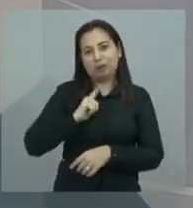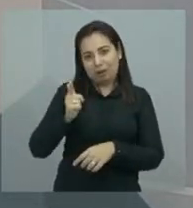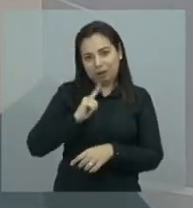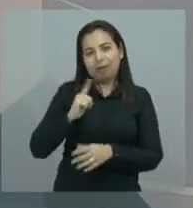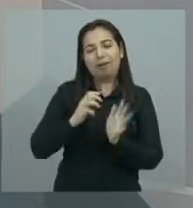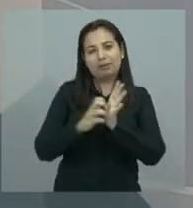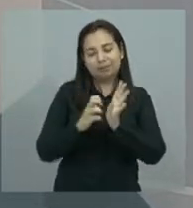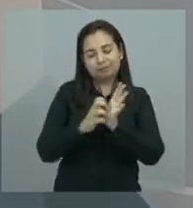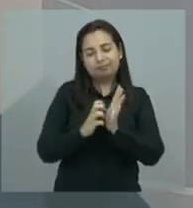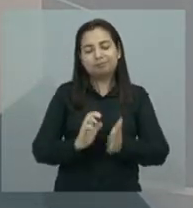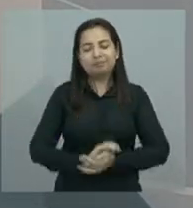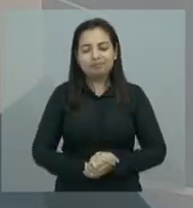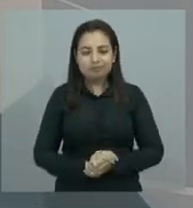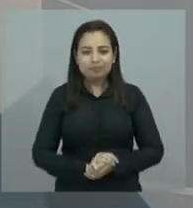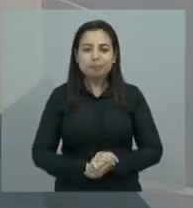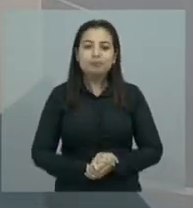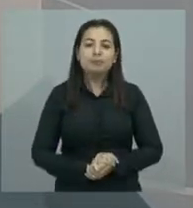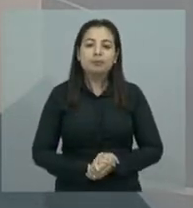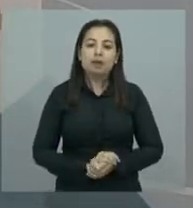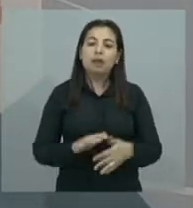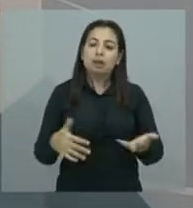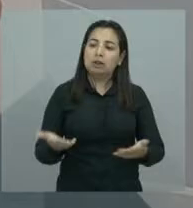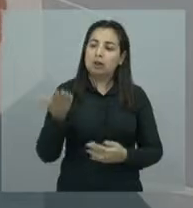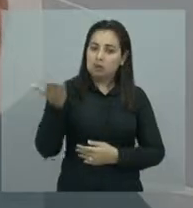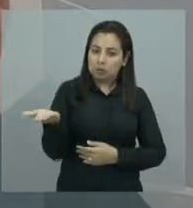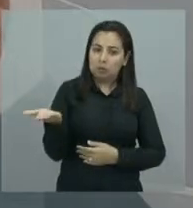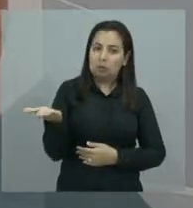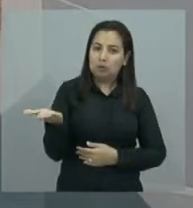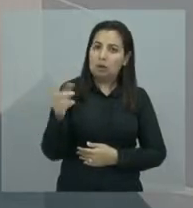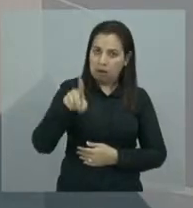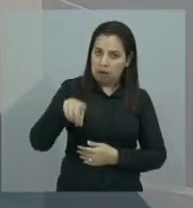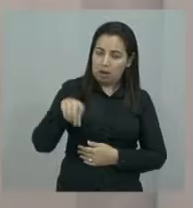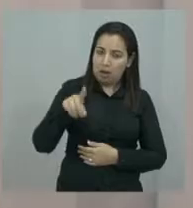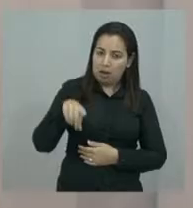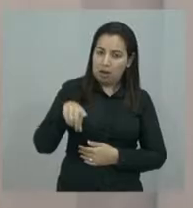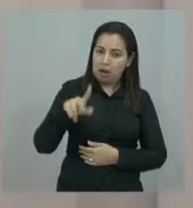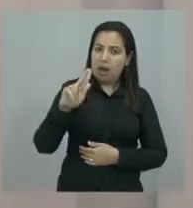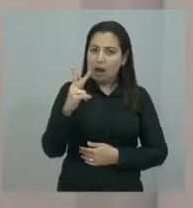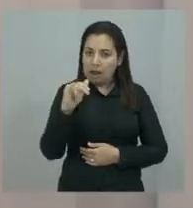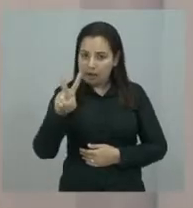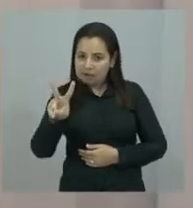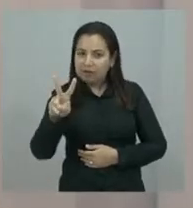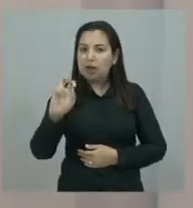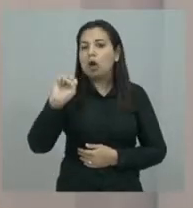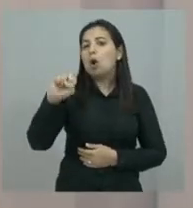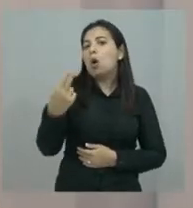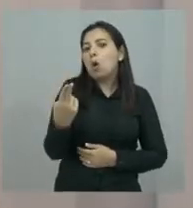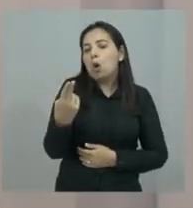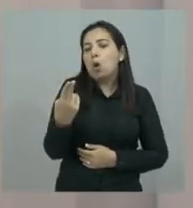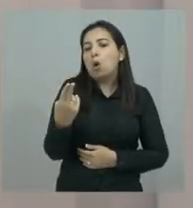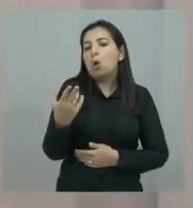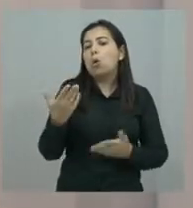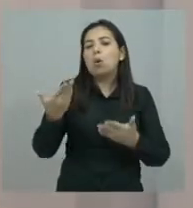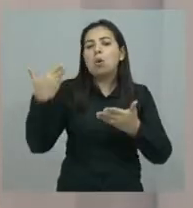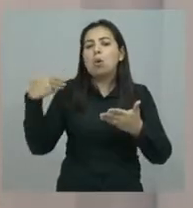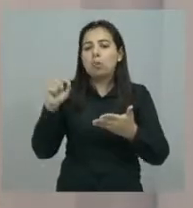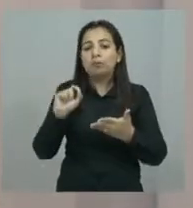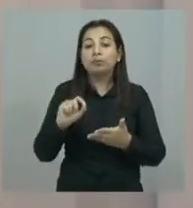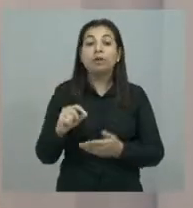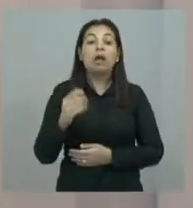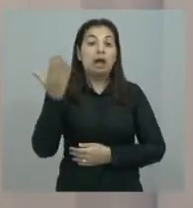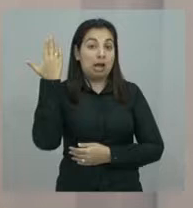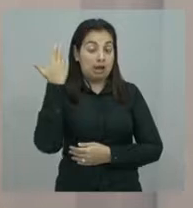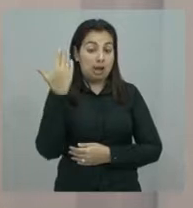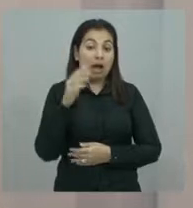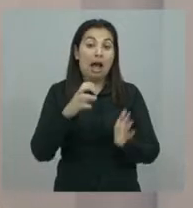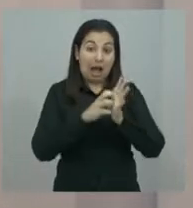seu caso específico, Otávio, você é portador do HIV ou desenvolveu a doença AIDS? Já desenvolvi a